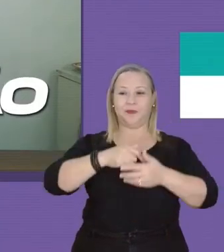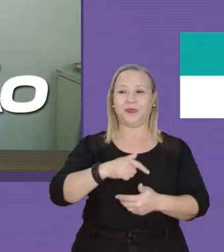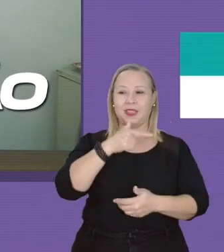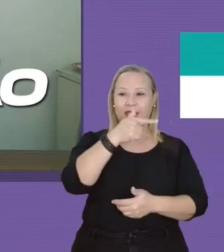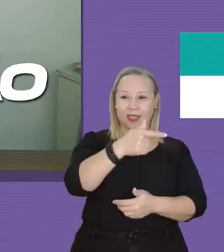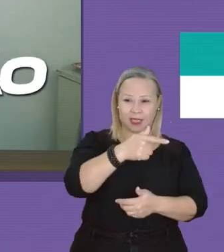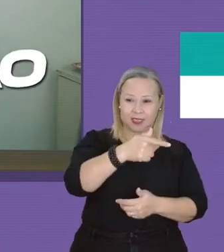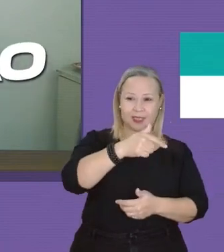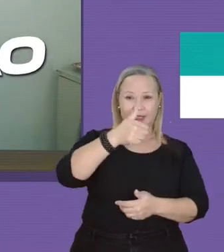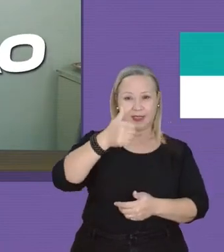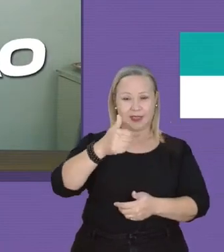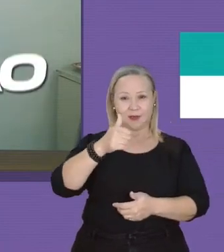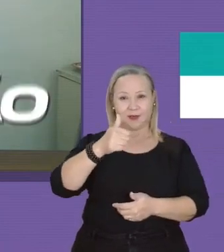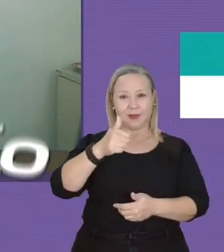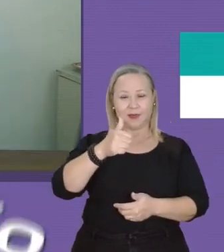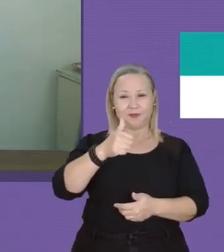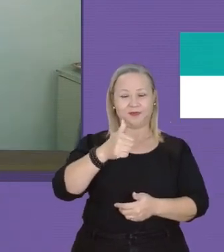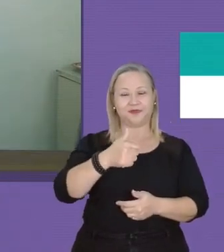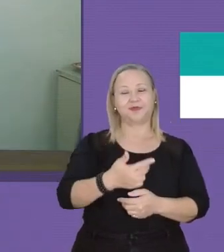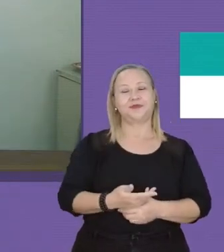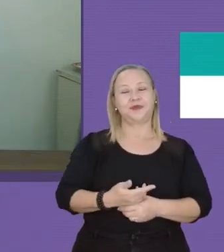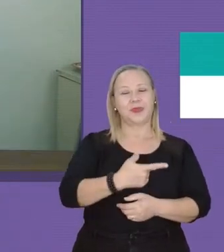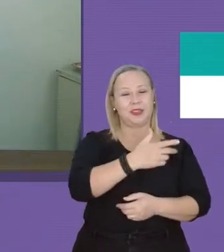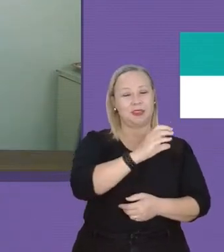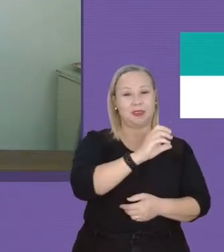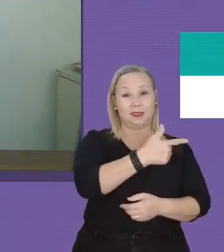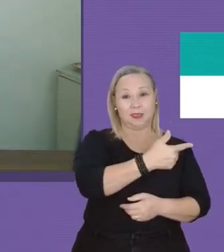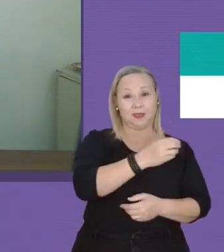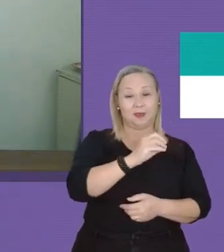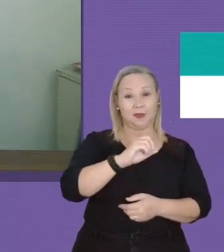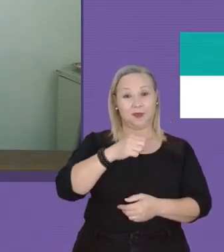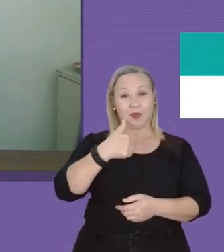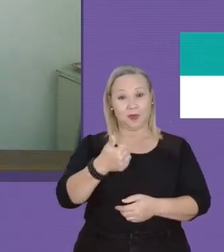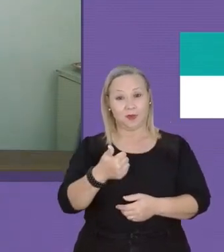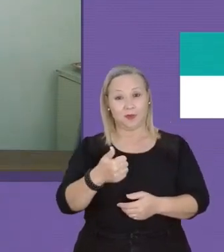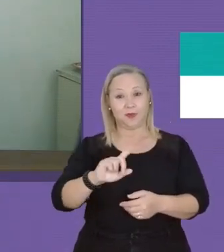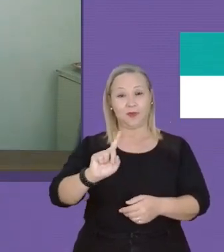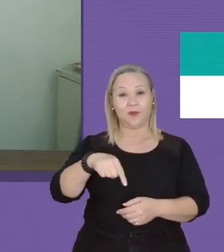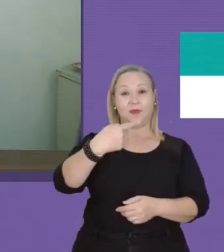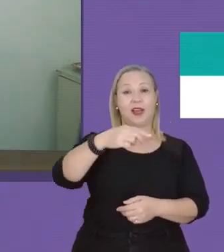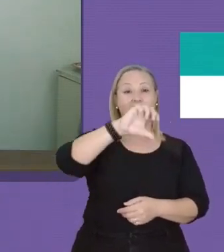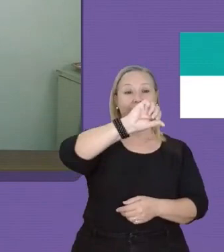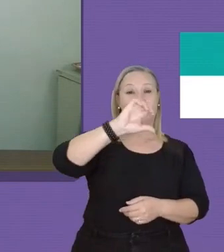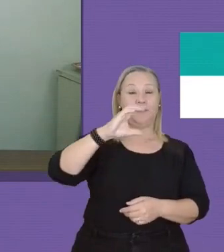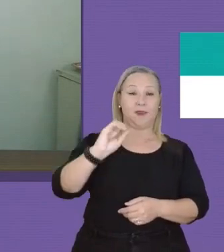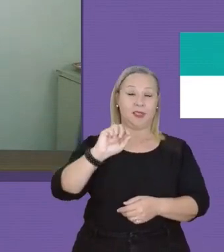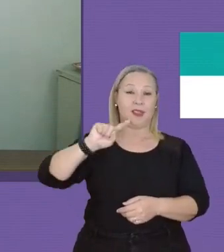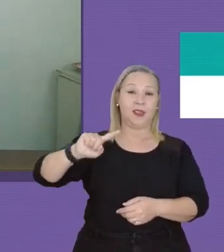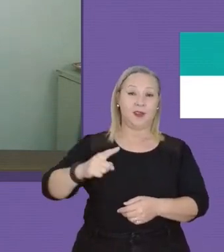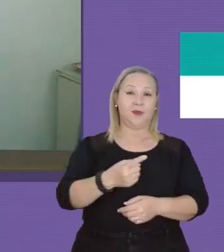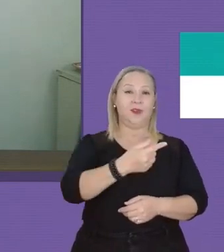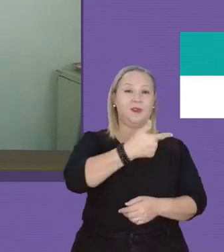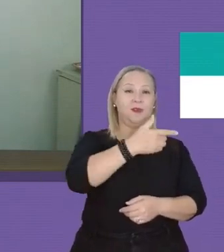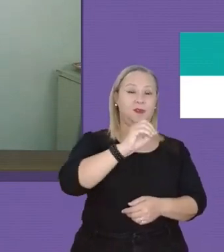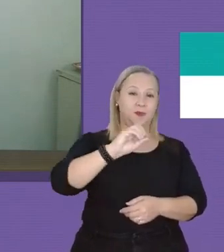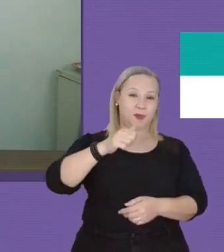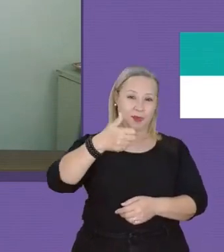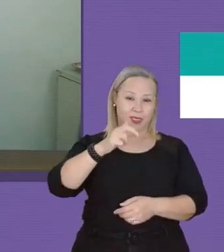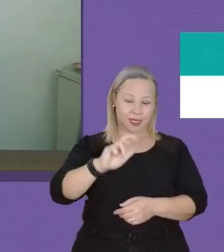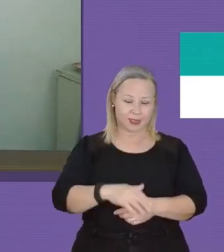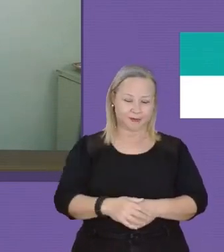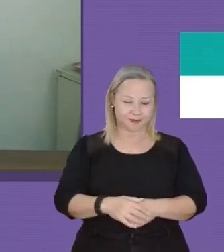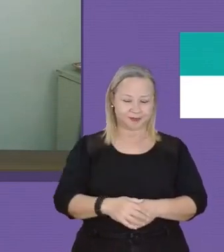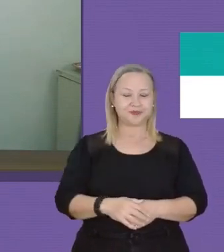para 1.300.000 em 2015. O número de mulheres ocupadas em